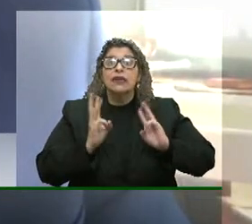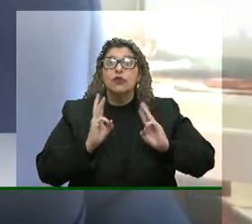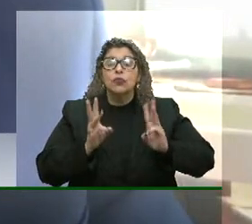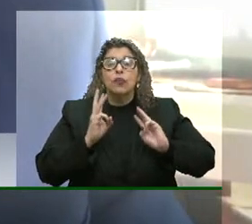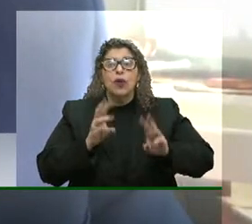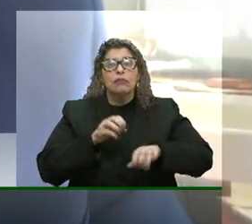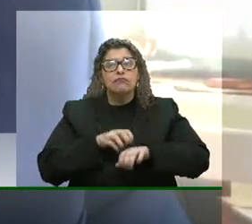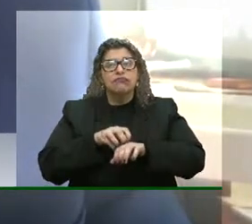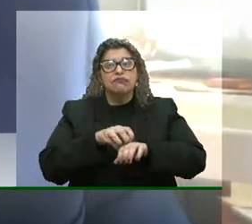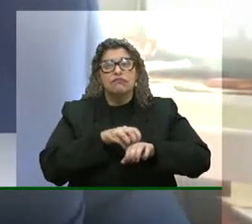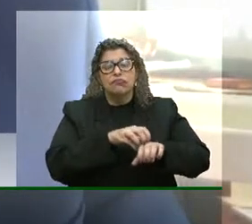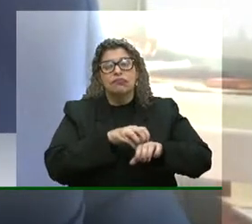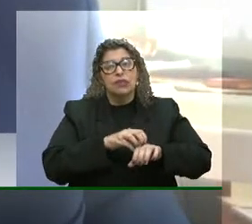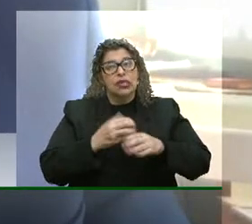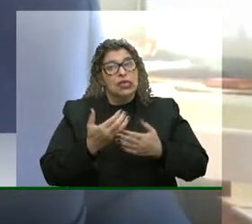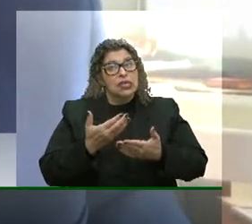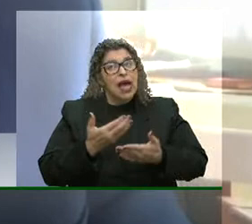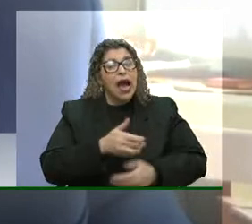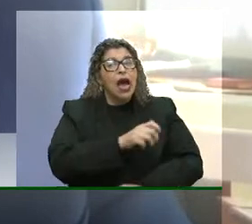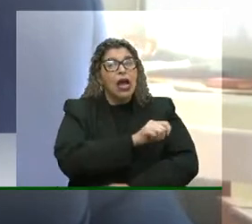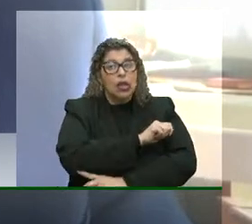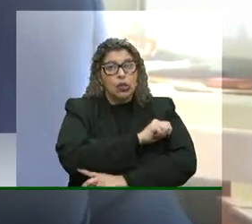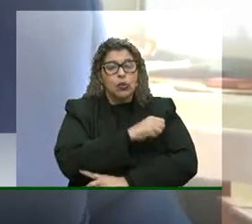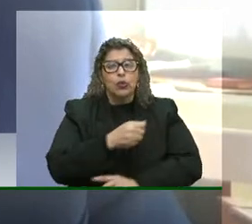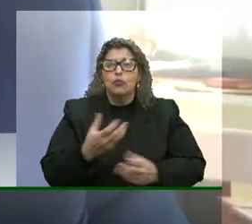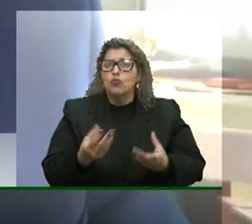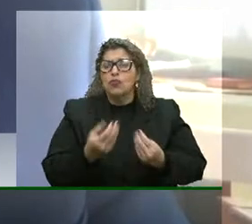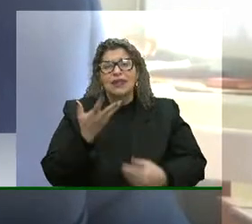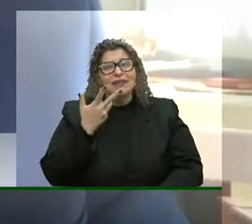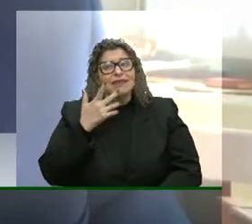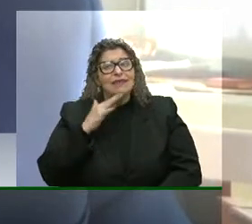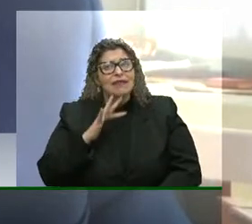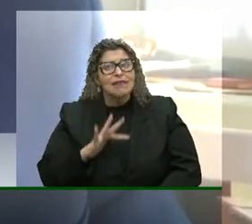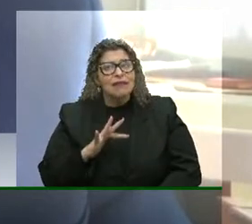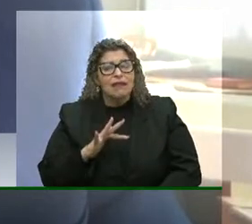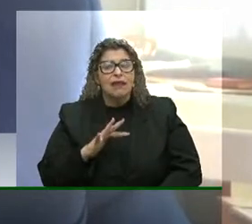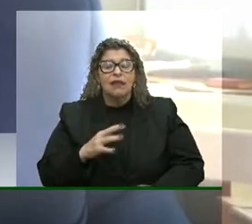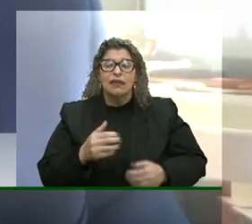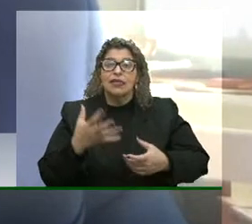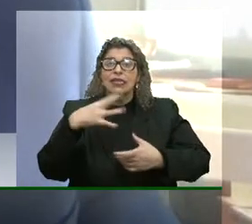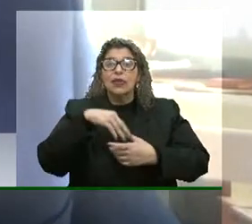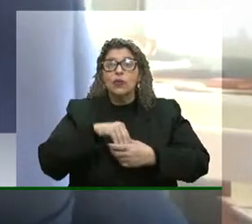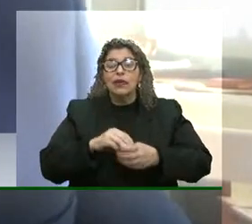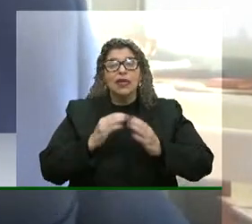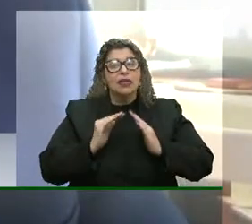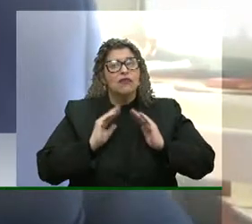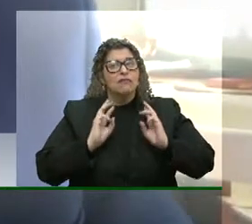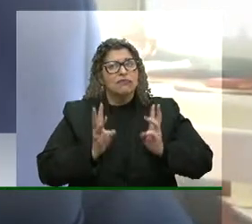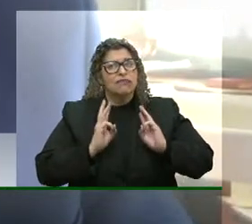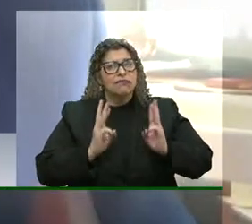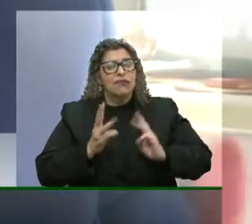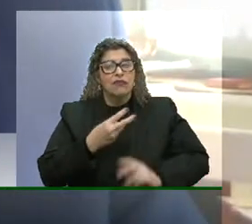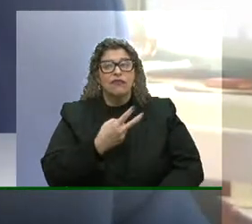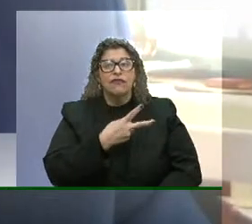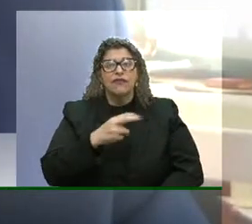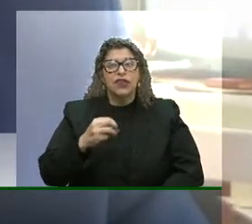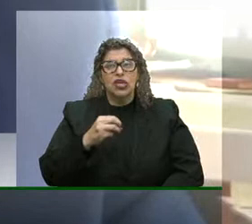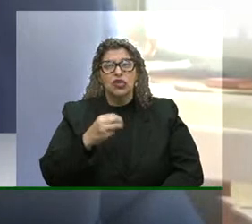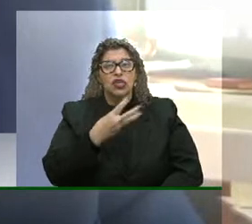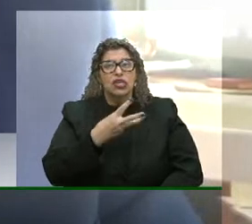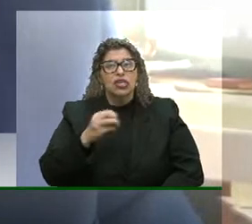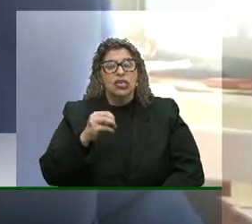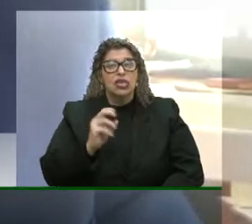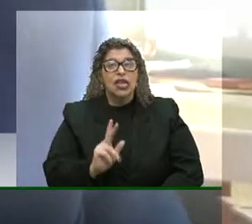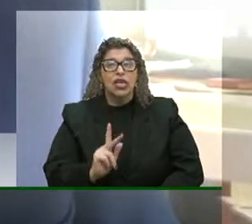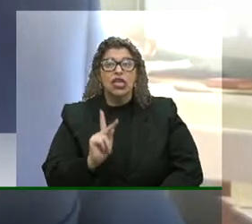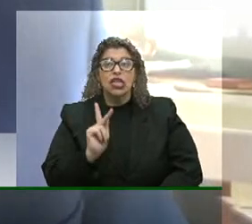nossos alunos, muitas vezes crianças que são transportadas por 10, 20, 30 quilômetros, não